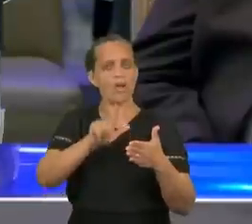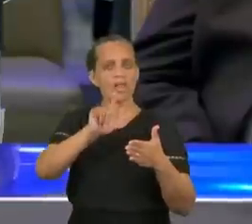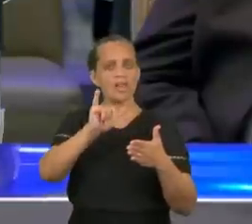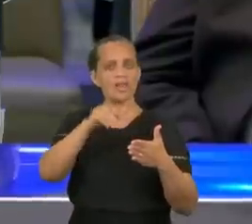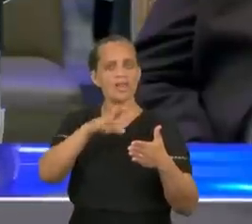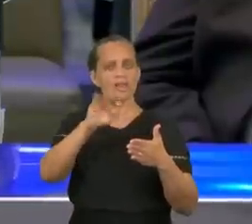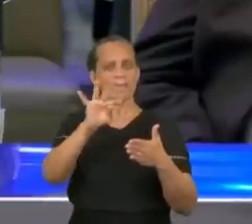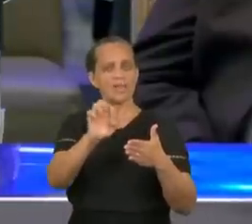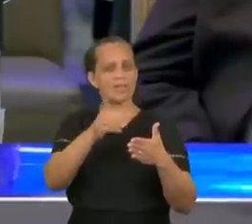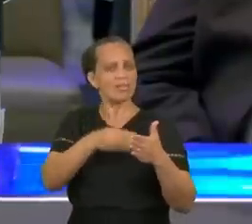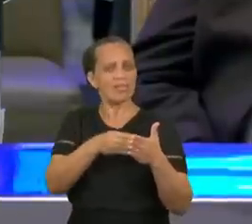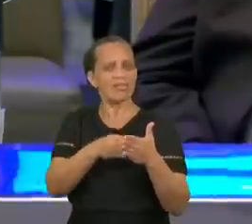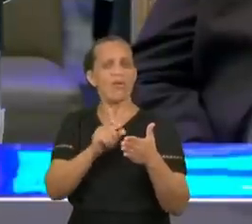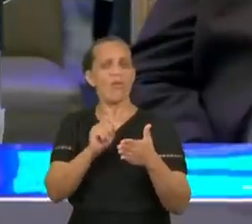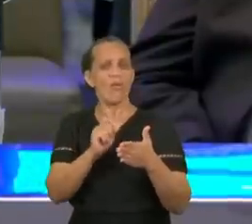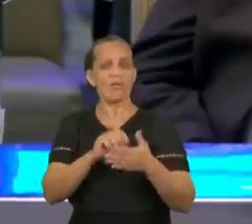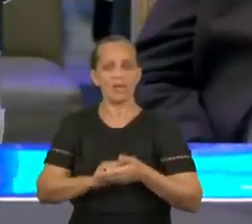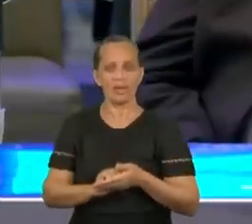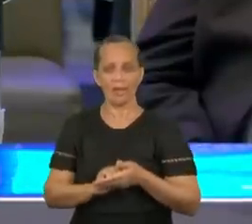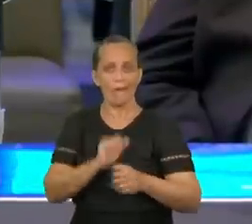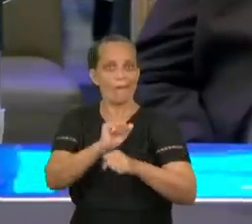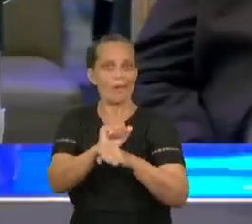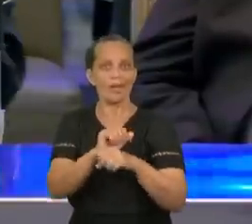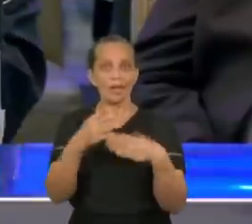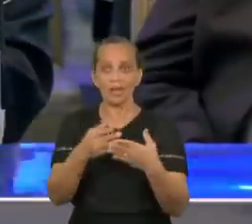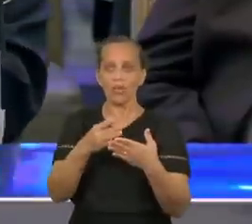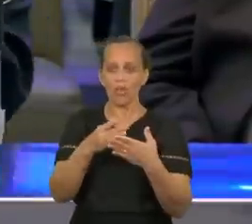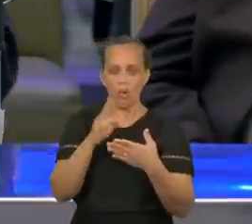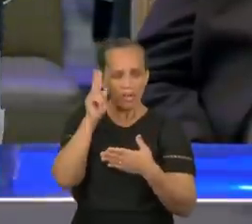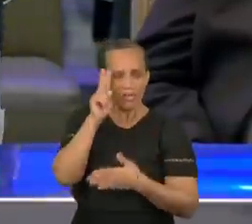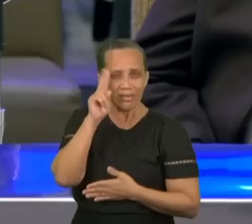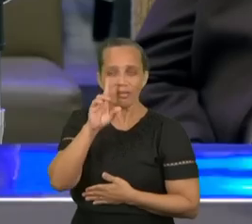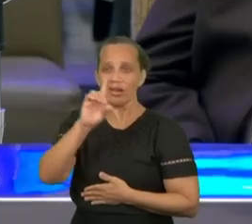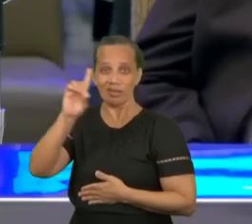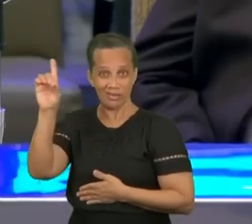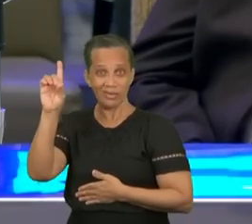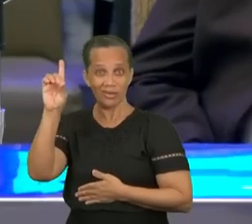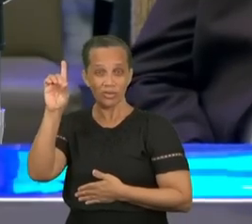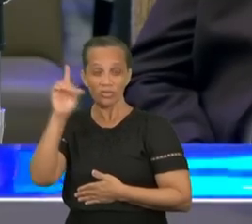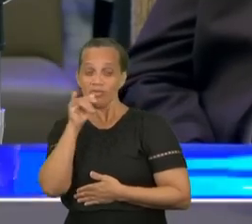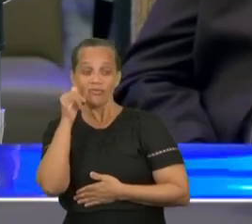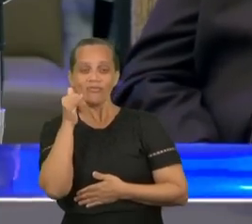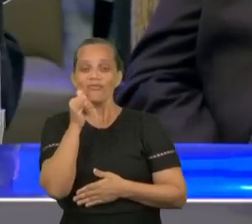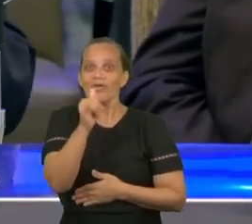Deus determinou a Moisés Quando o senhor falou